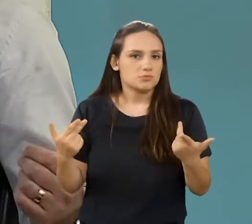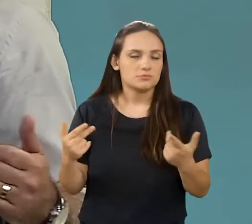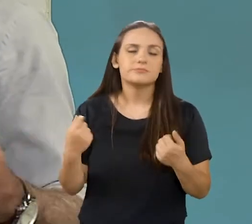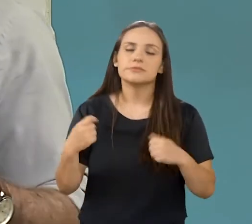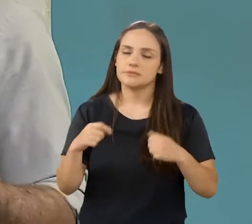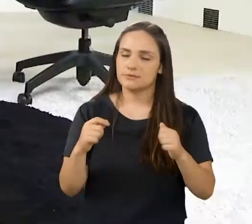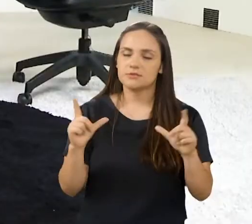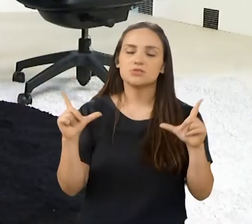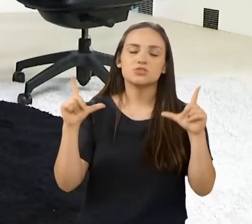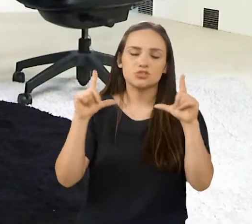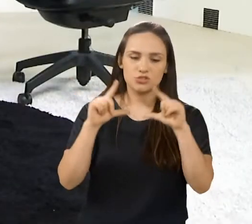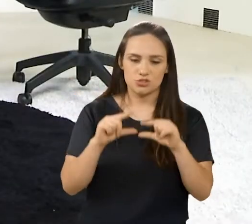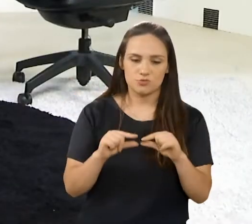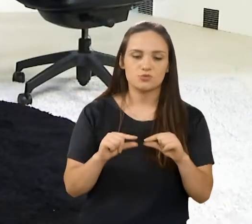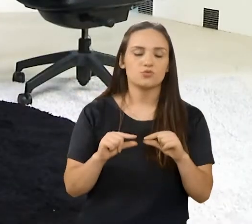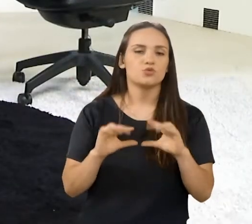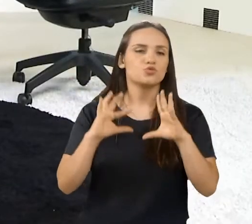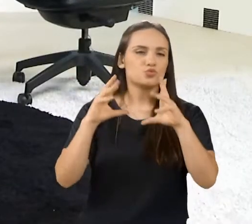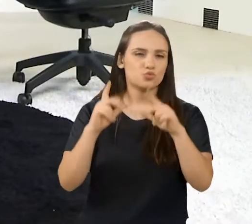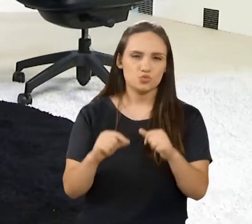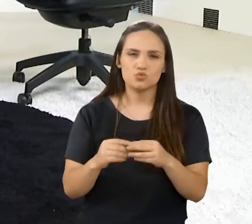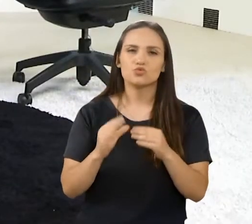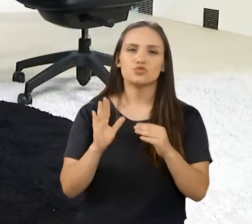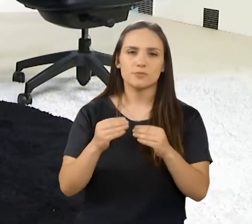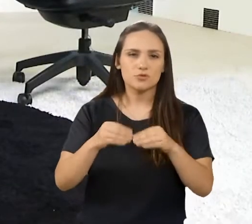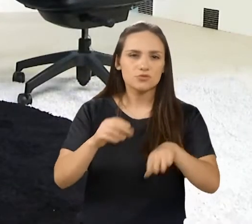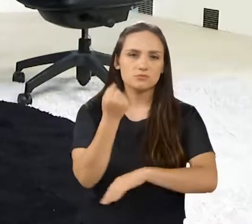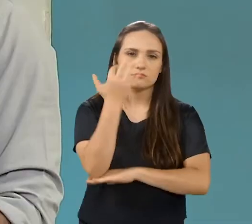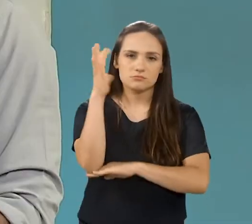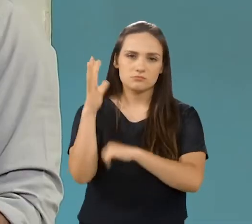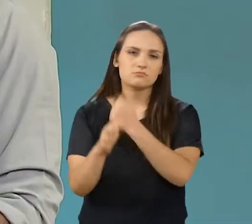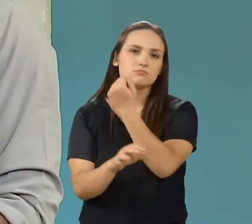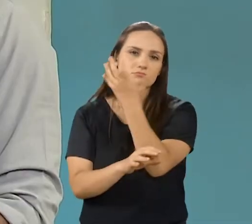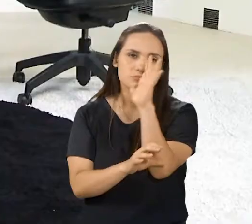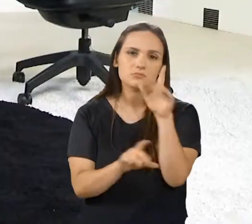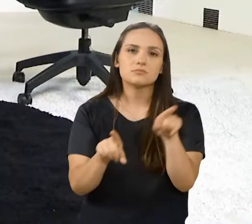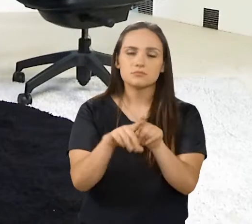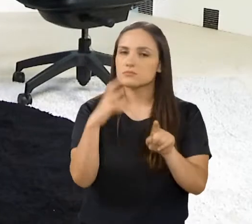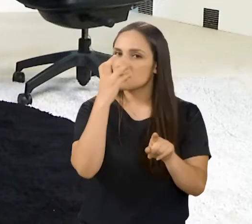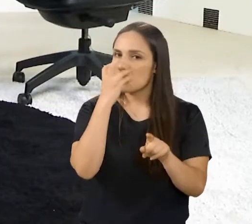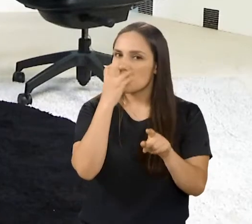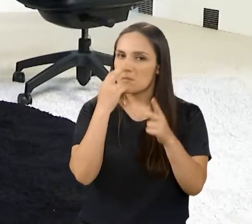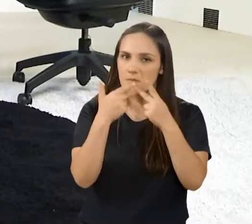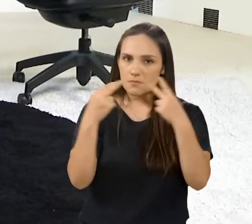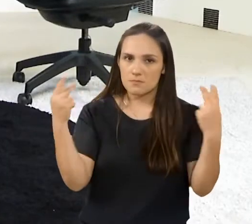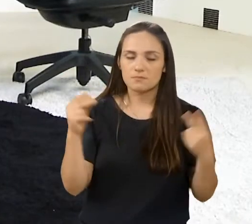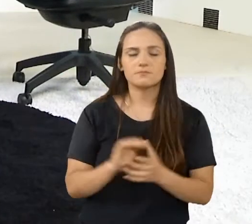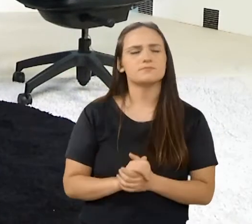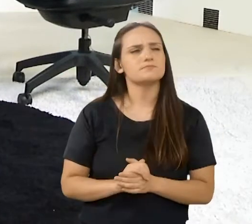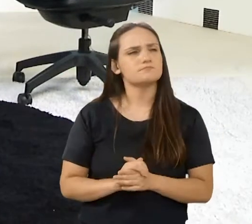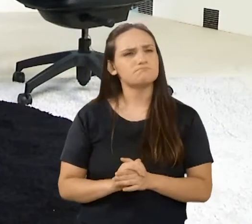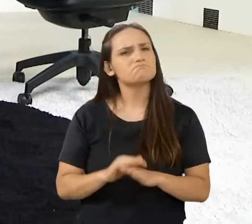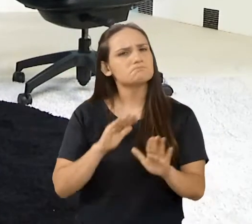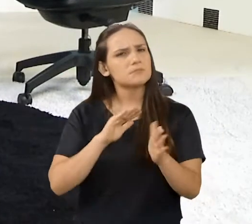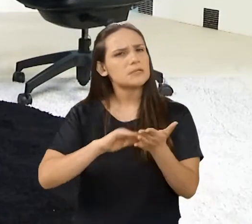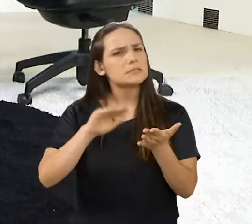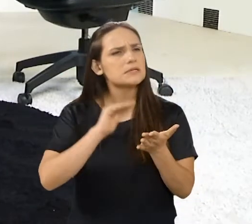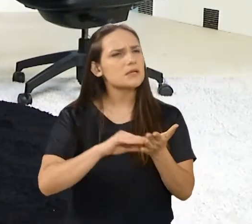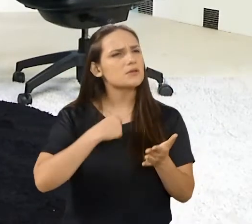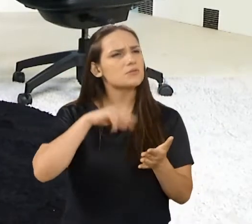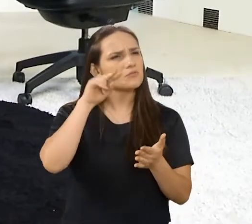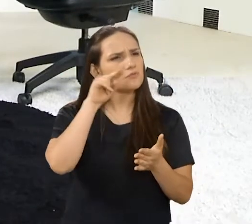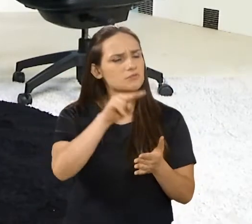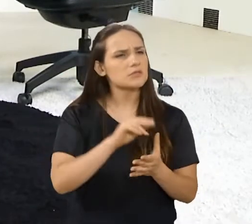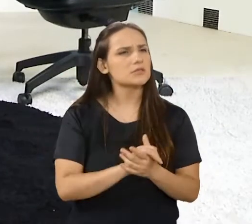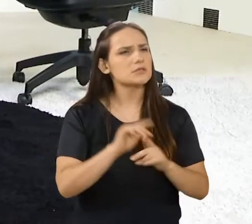minimizar os impactos na fauna, na flora, né, para a gente ter o menor impacto possível. Né? Secretário, eu acompanhei na imprensa nesses dias,